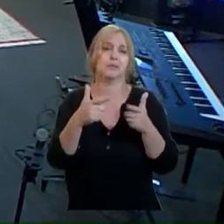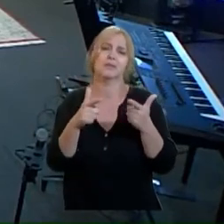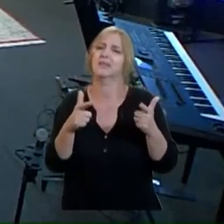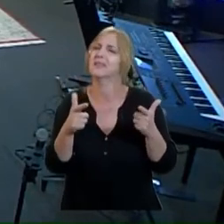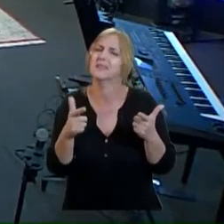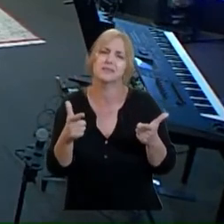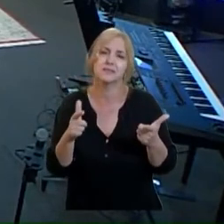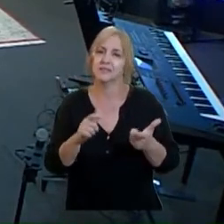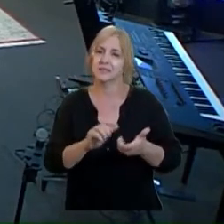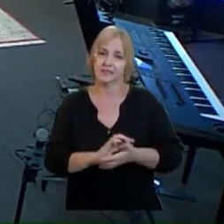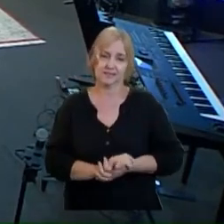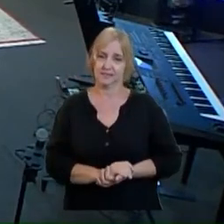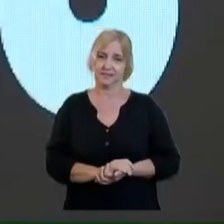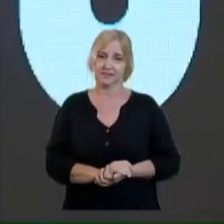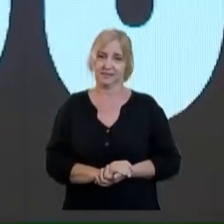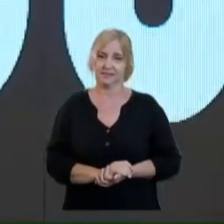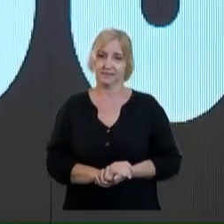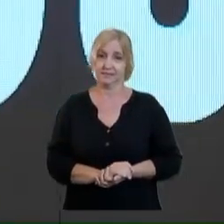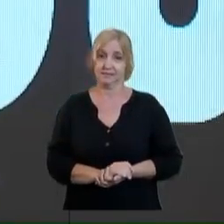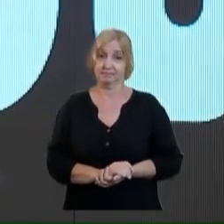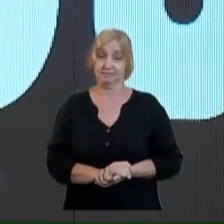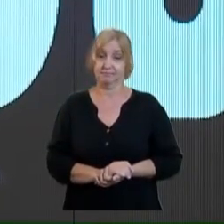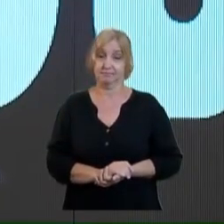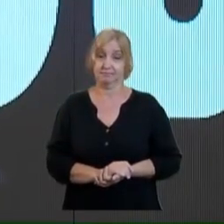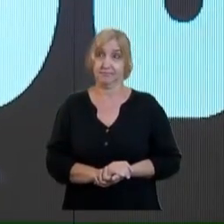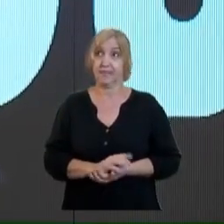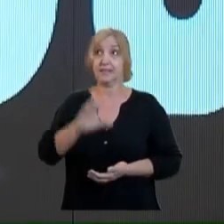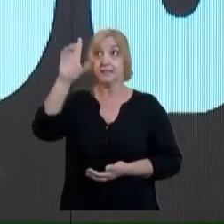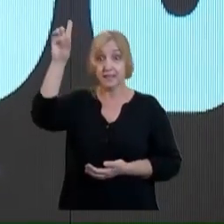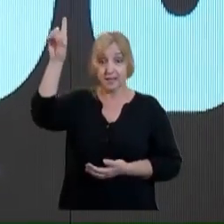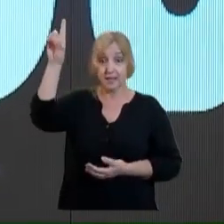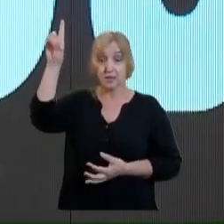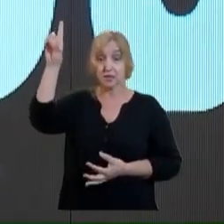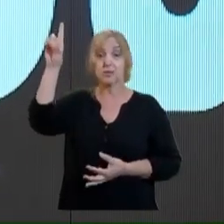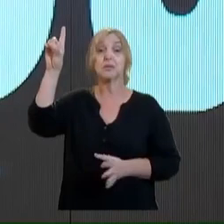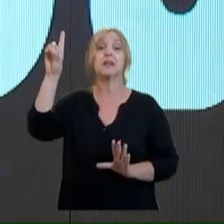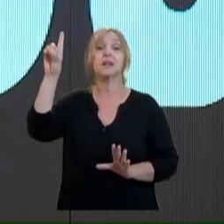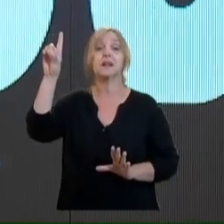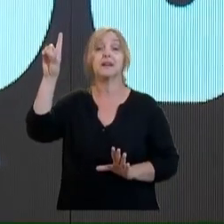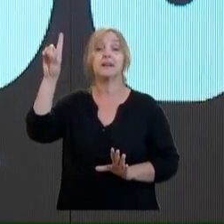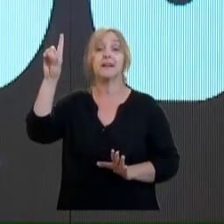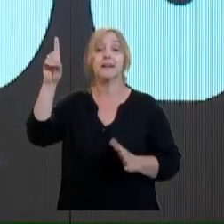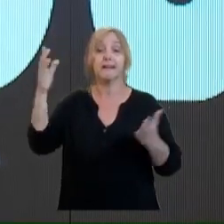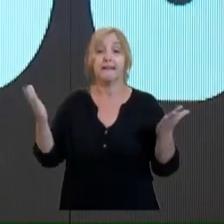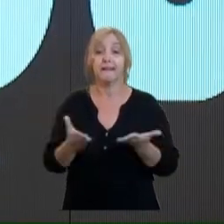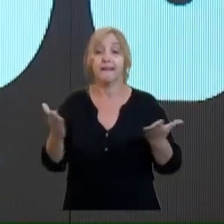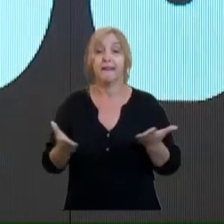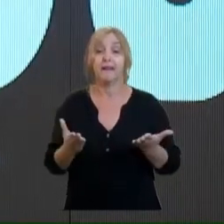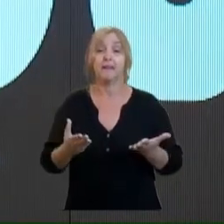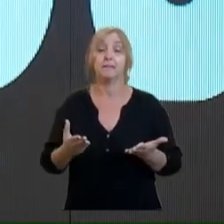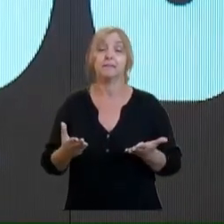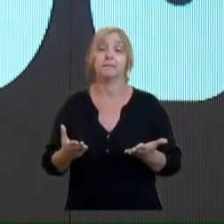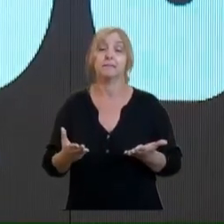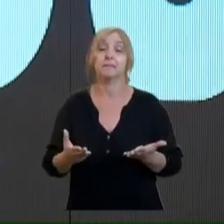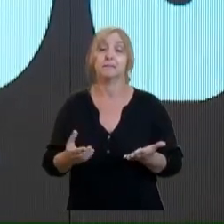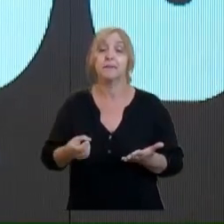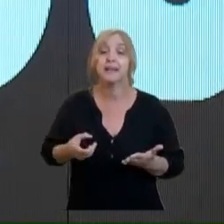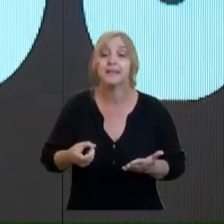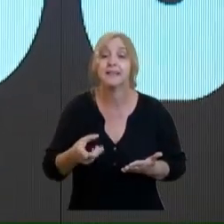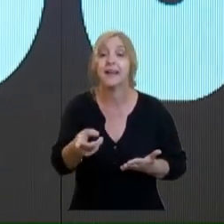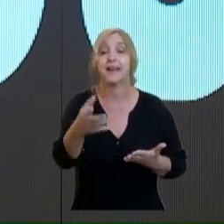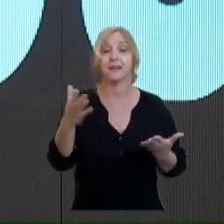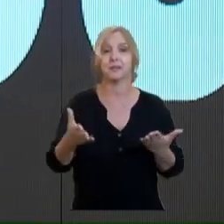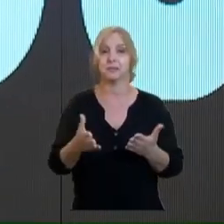para Ele não existe futuro. Para Ele é um eterno presente. Para